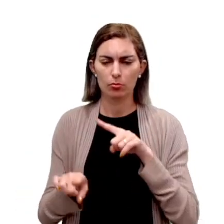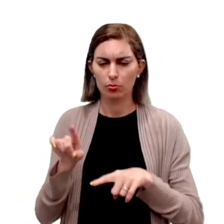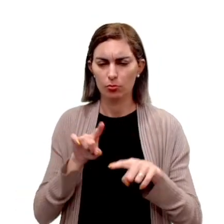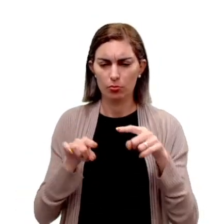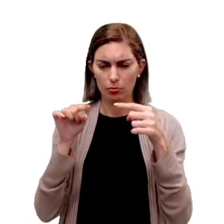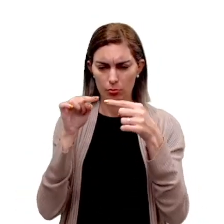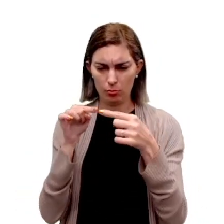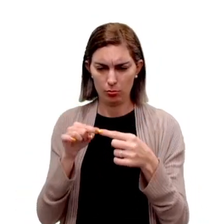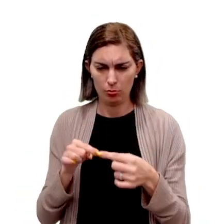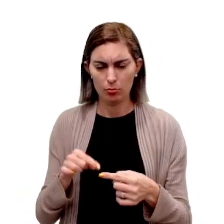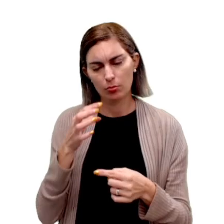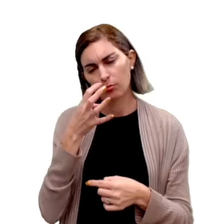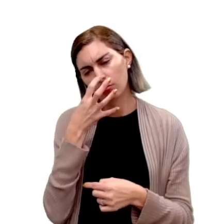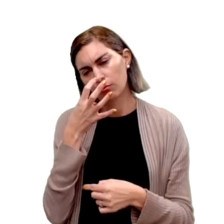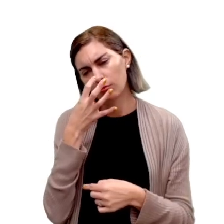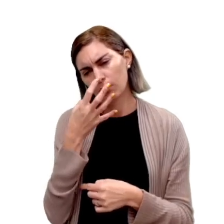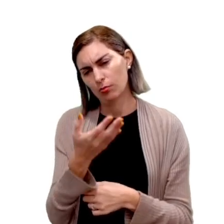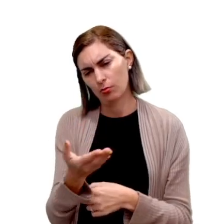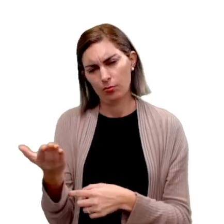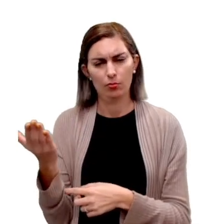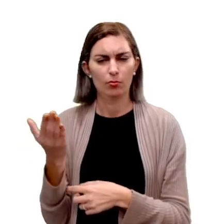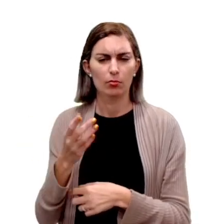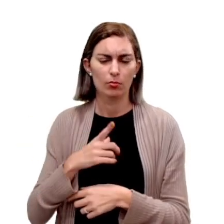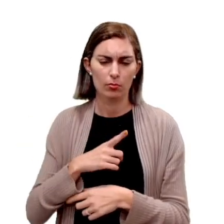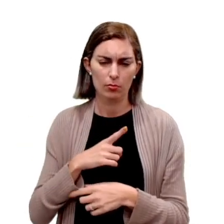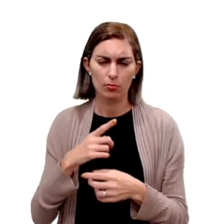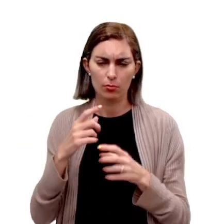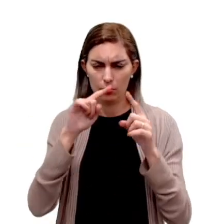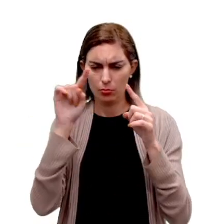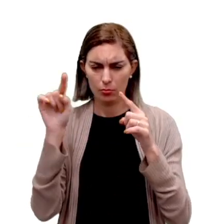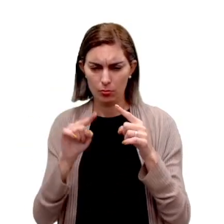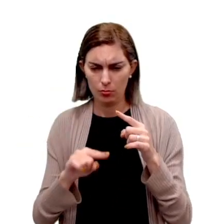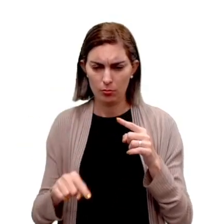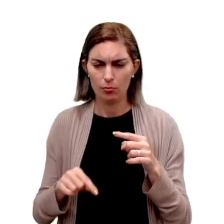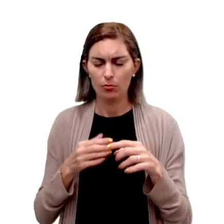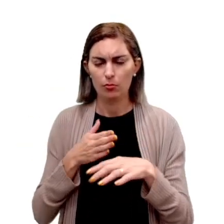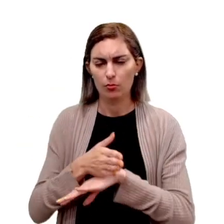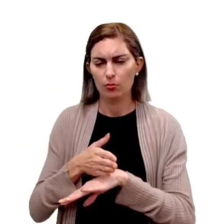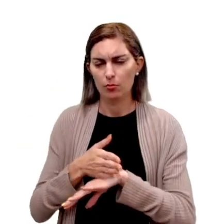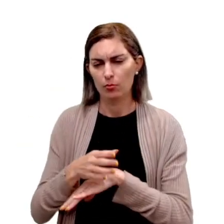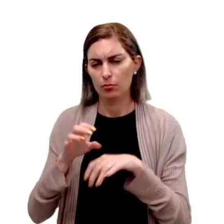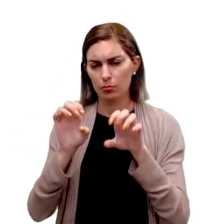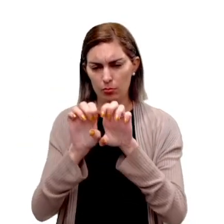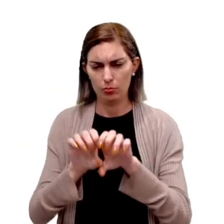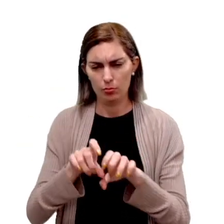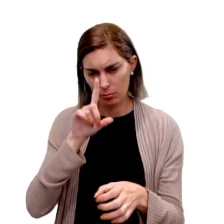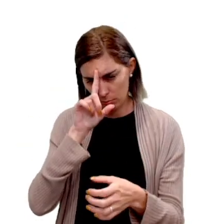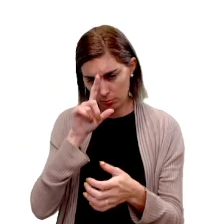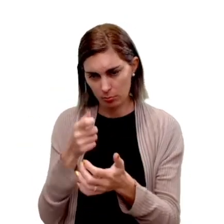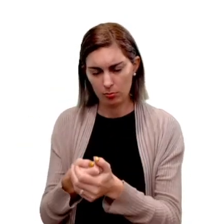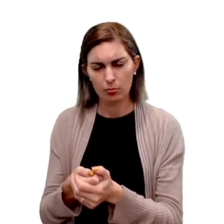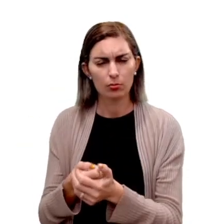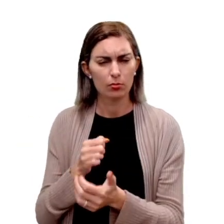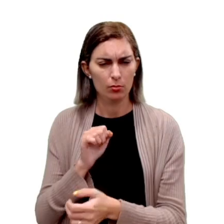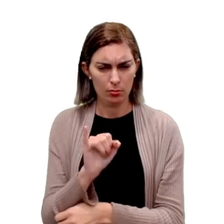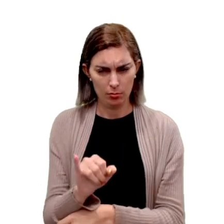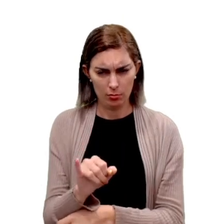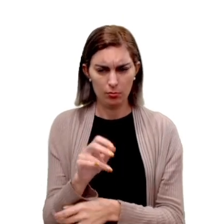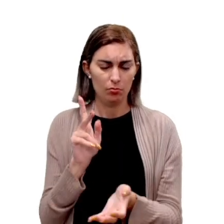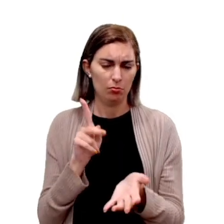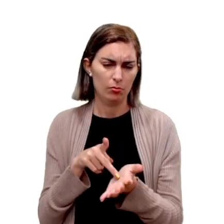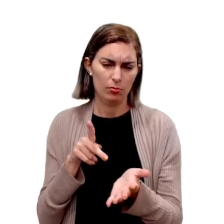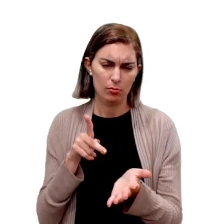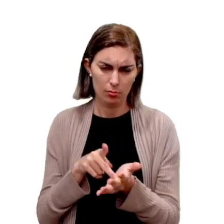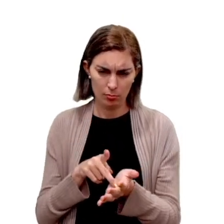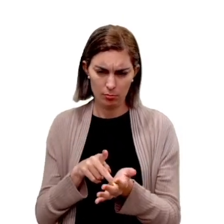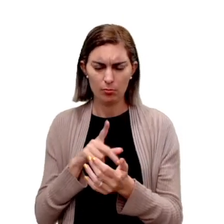aninhada? Observem que ele já desce ali, entra numa estrutura de decisão. Se for